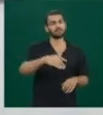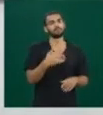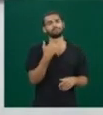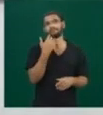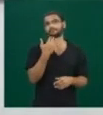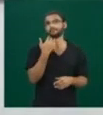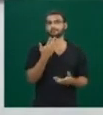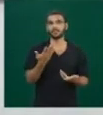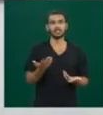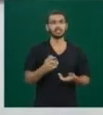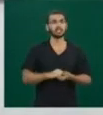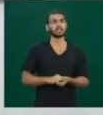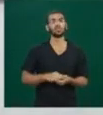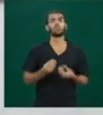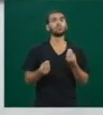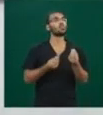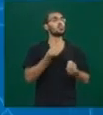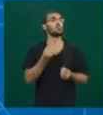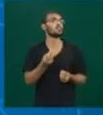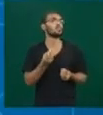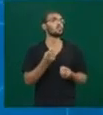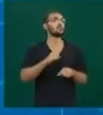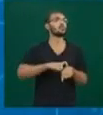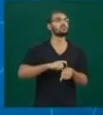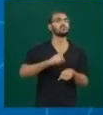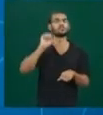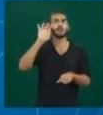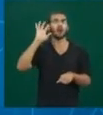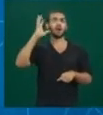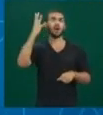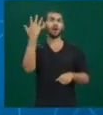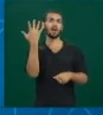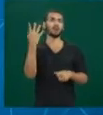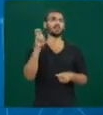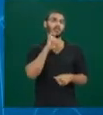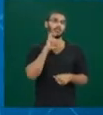Vamos saber como fica o tempo nesta quinta-feira.